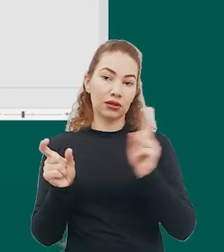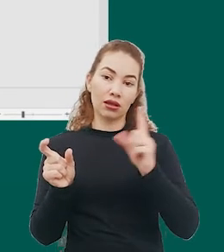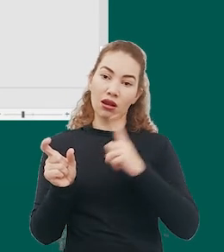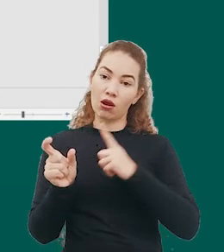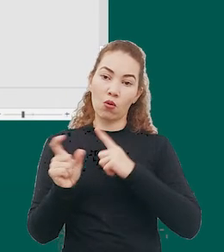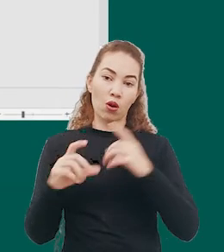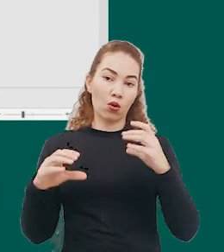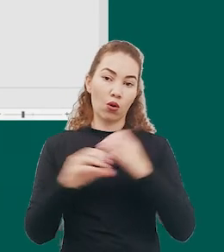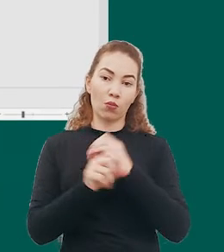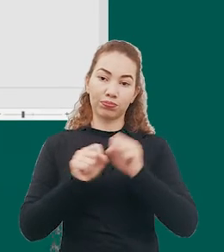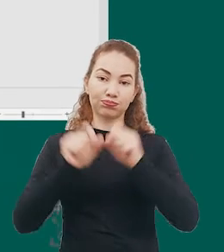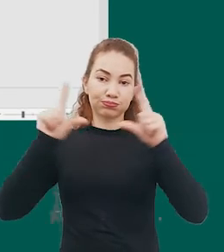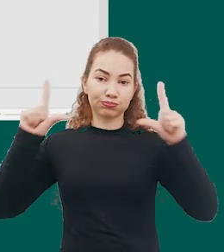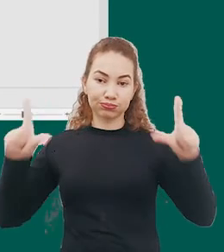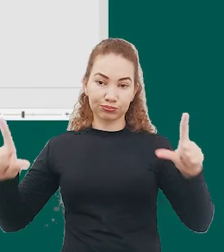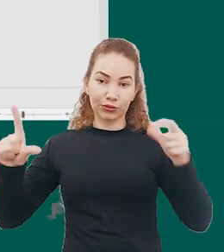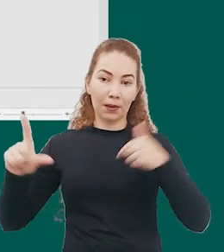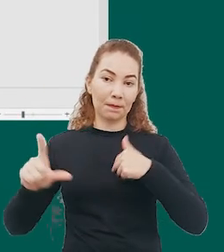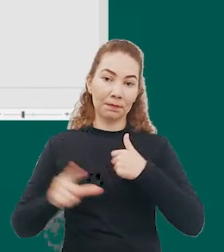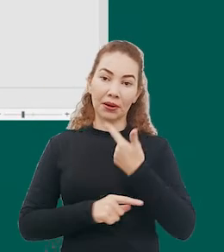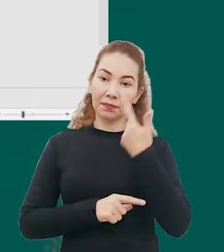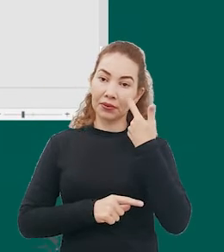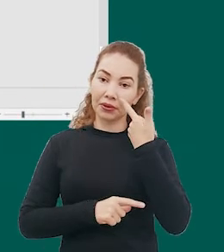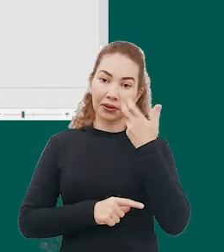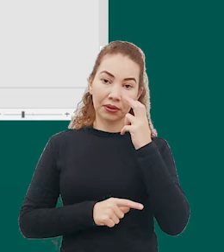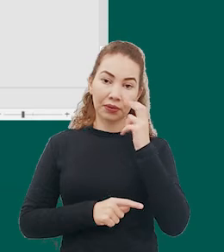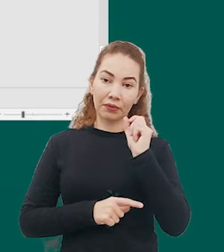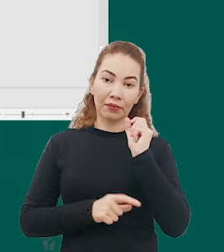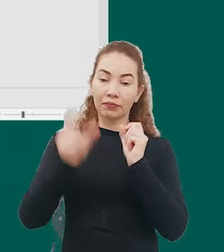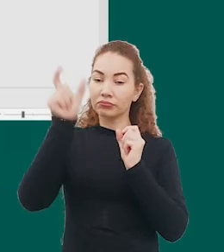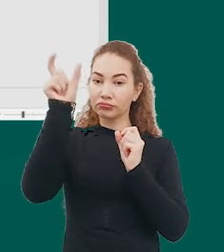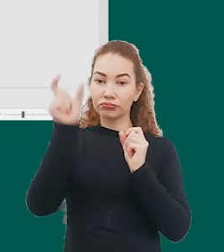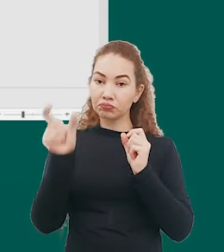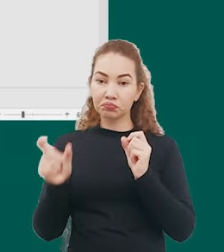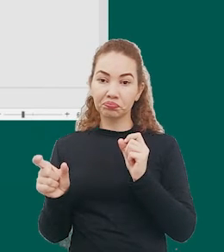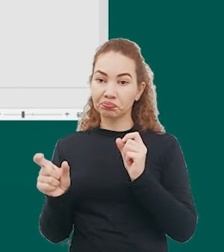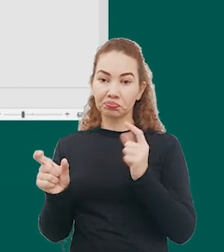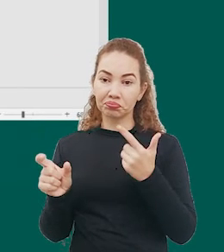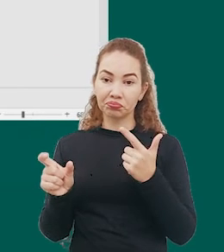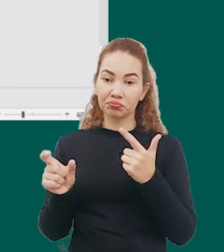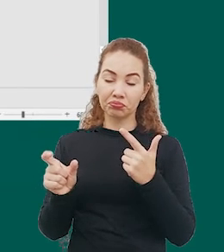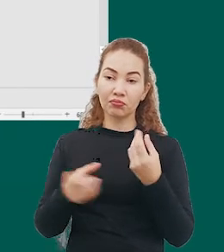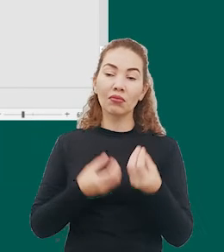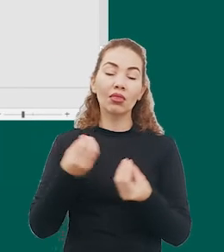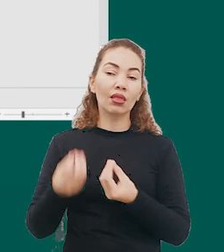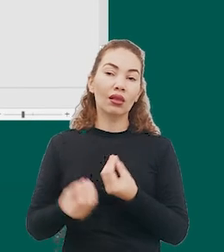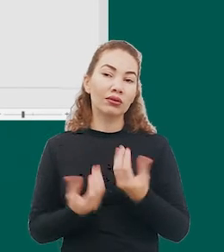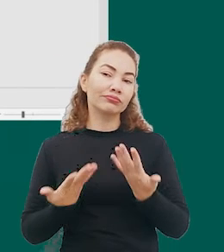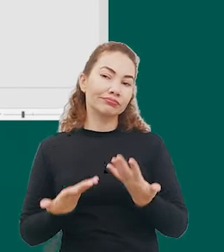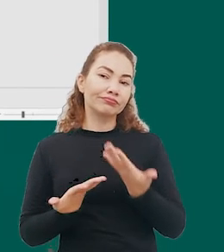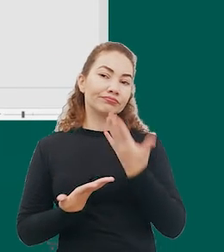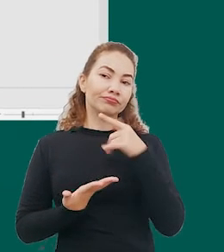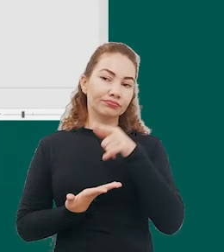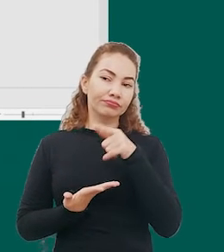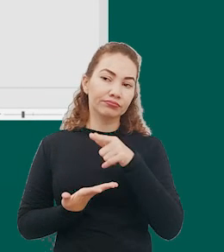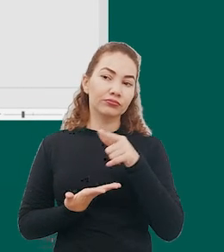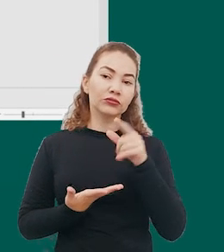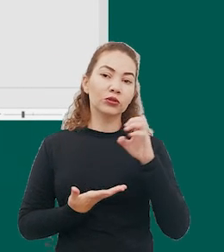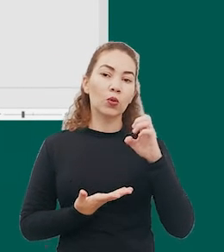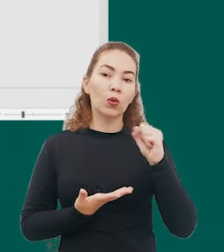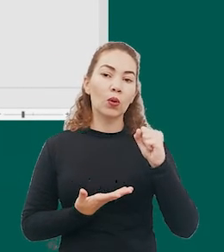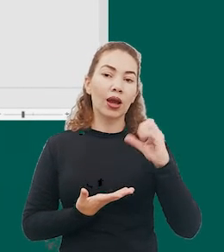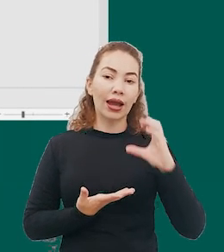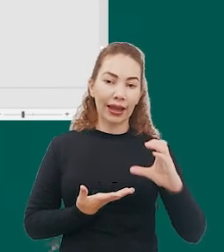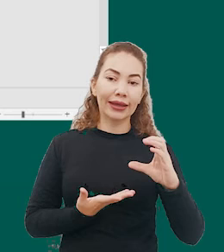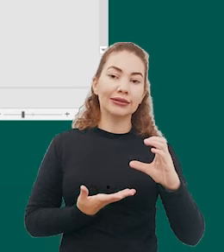estou com a tela inteira. Para mim não aparece os slides ao lado. Então, quem sabe você aperta ESC para sair